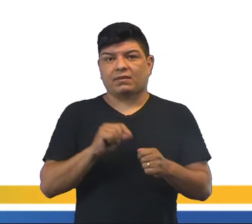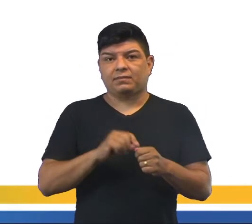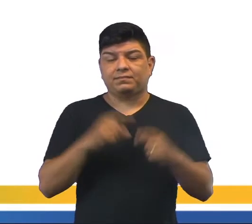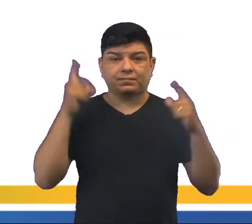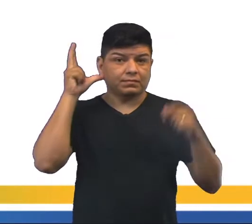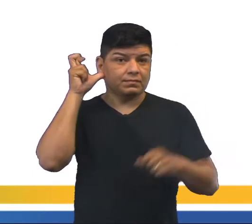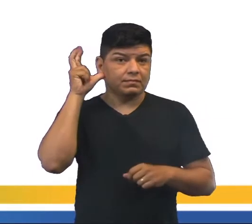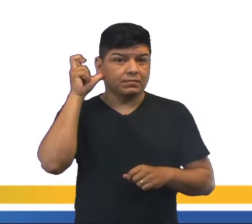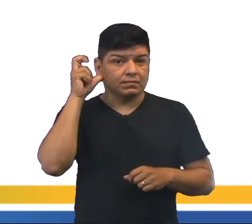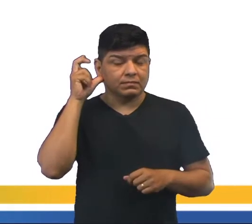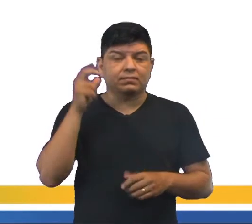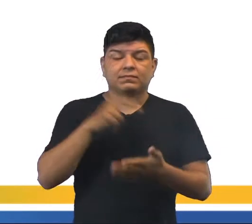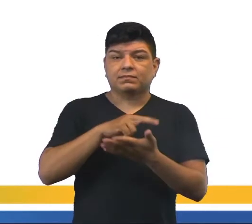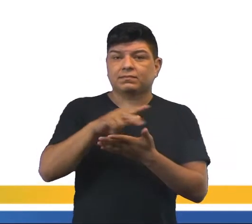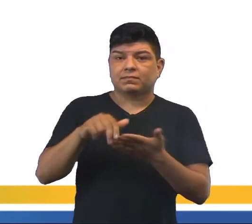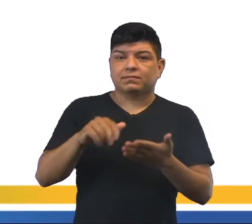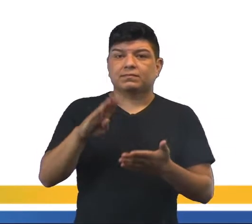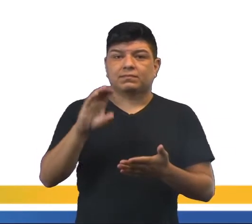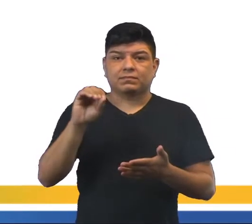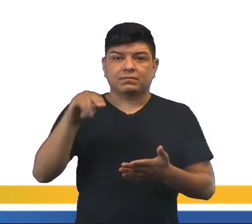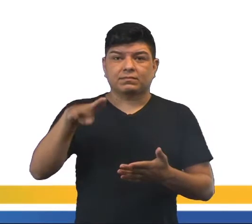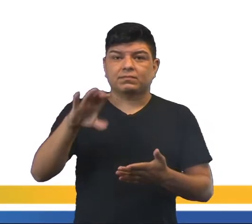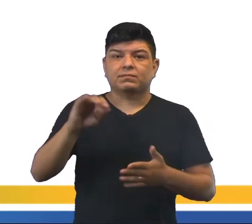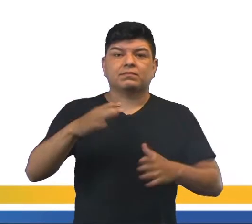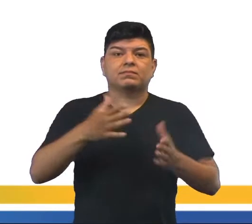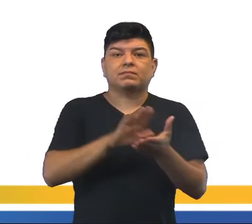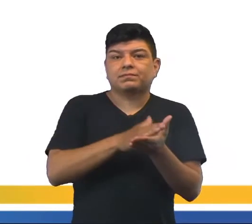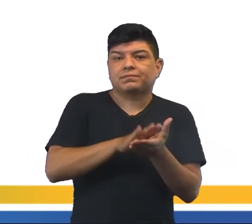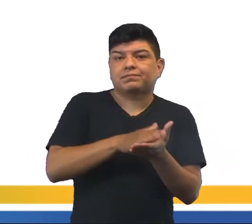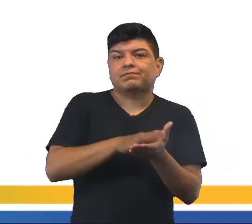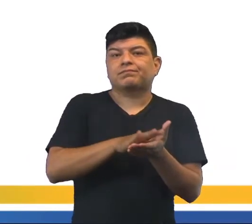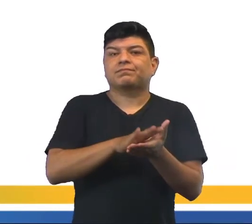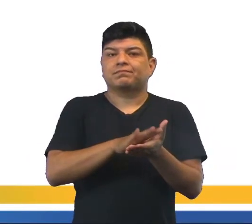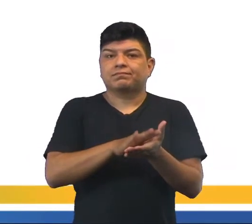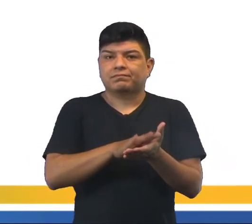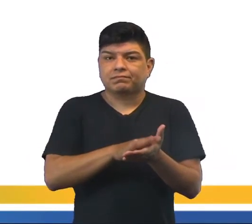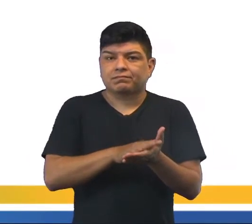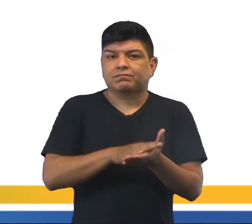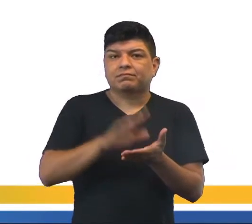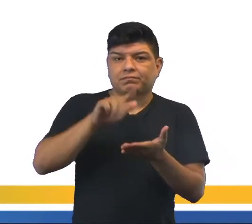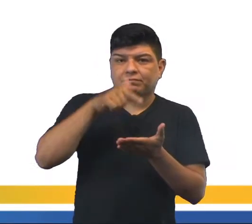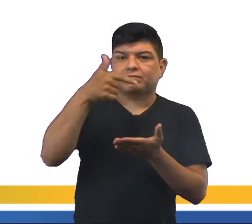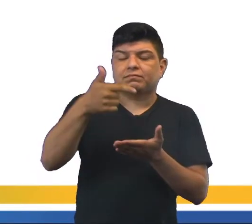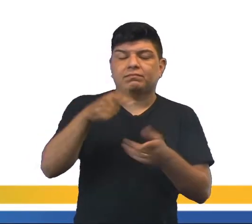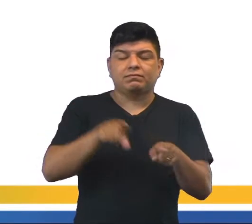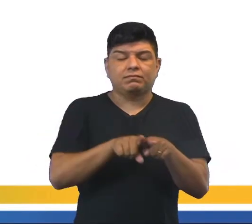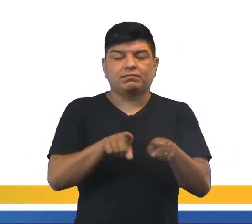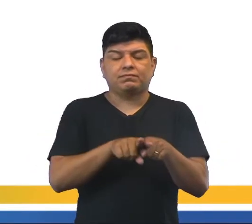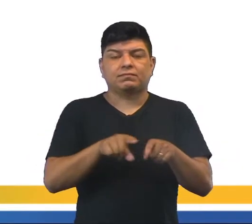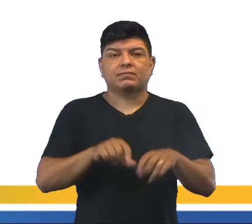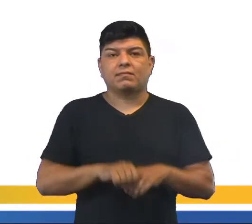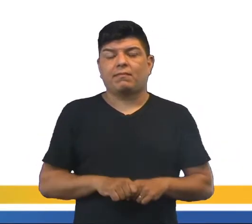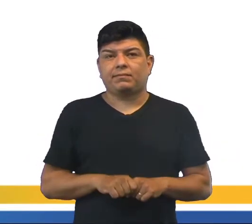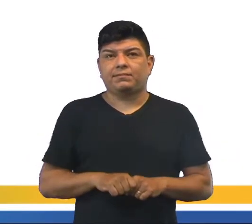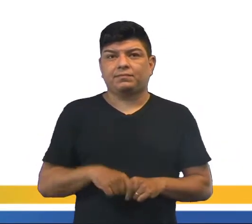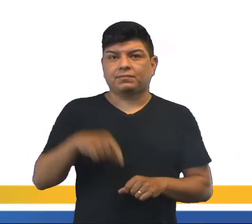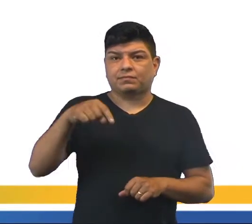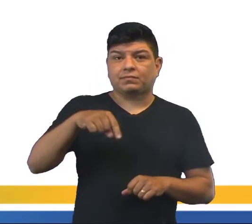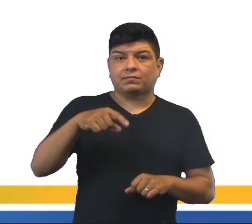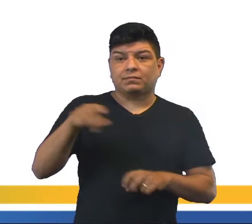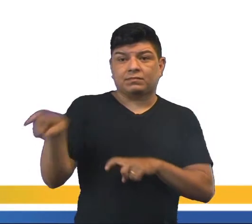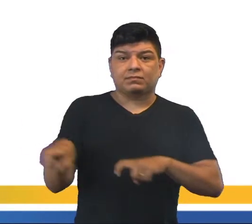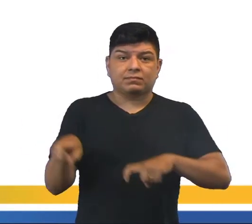de gangás, bombos, pandeiros, zabumbás e outros, né? Ao ir para a área rural, o